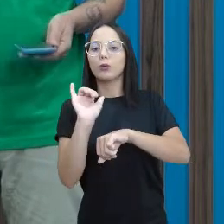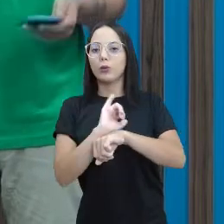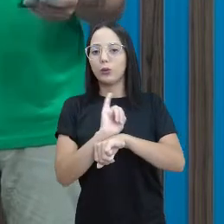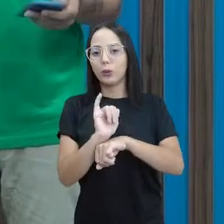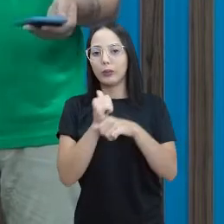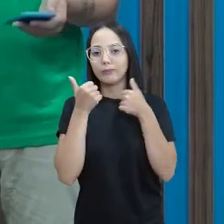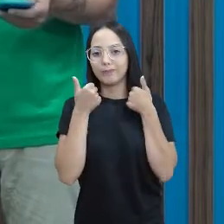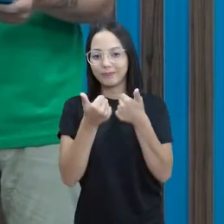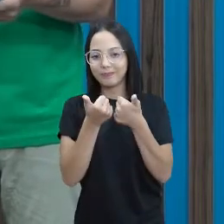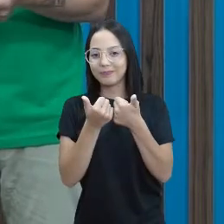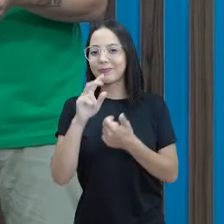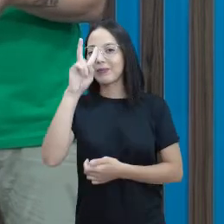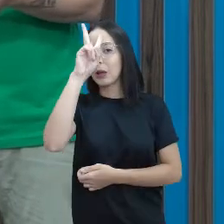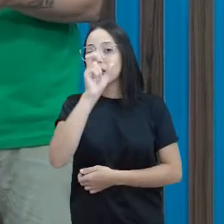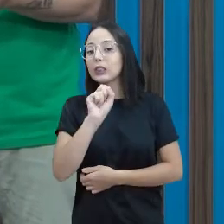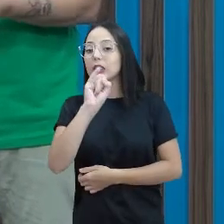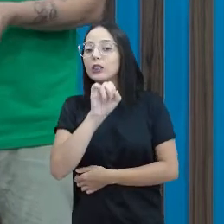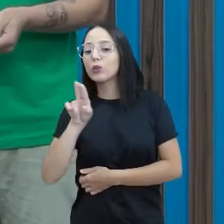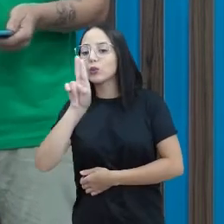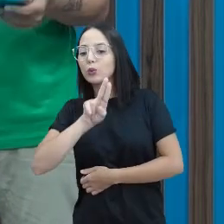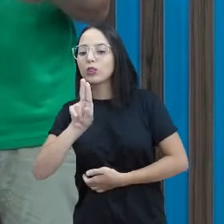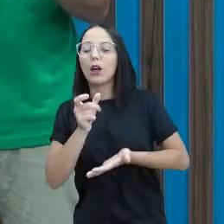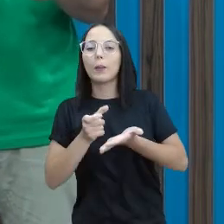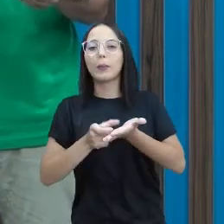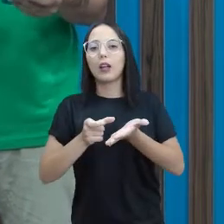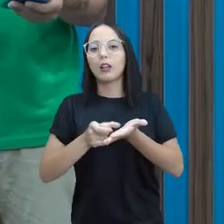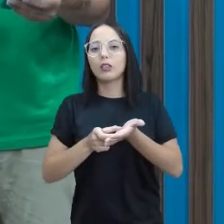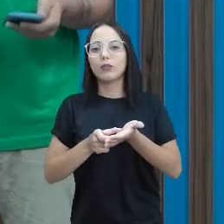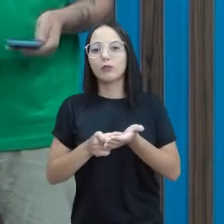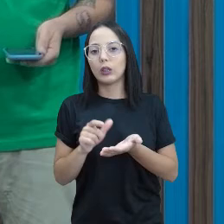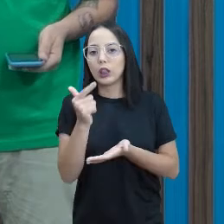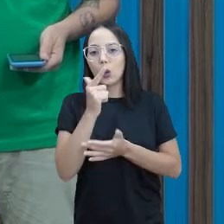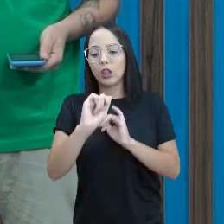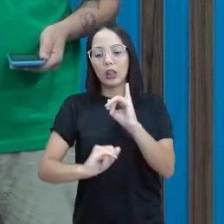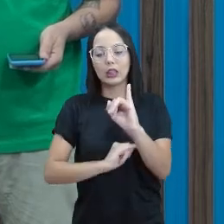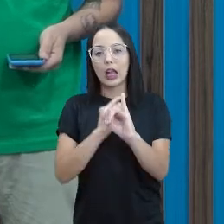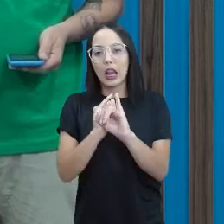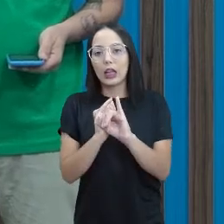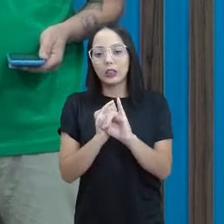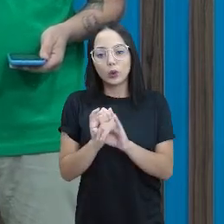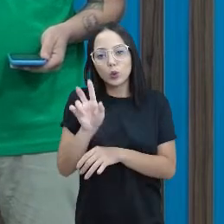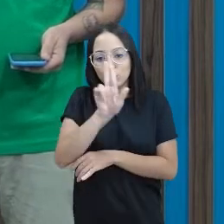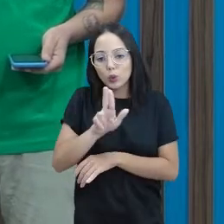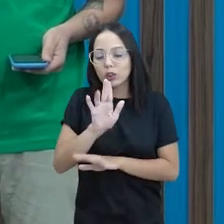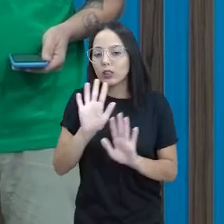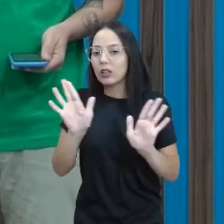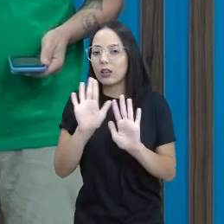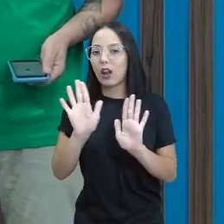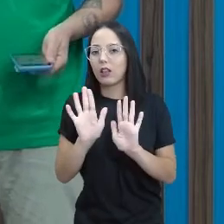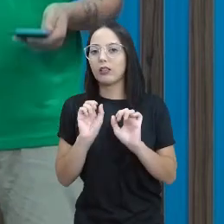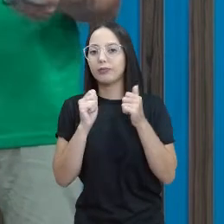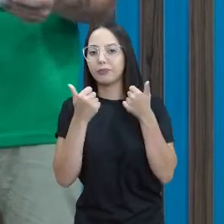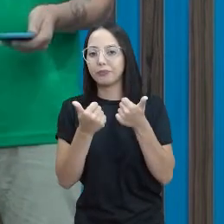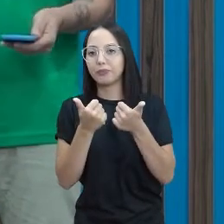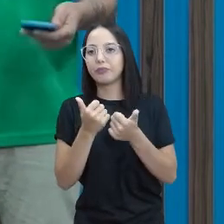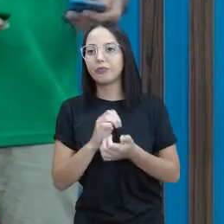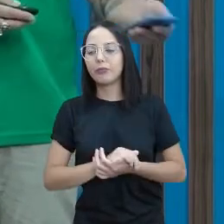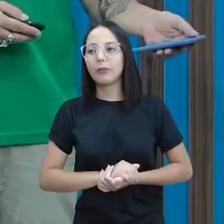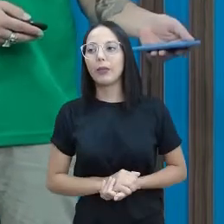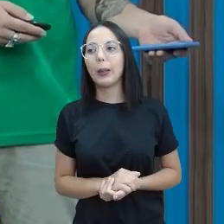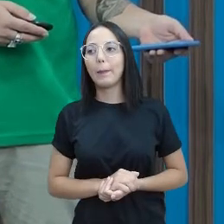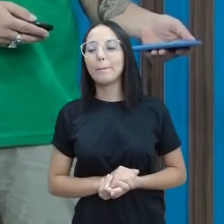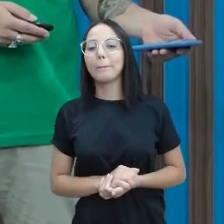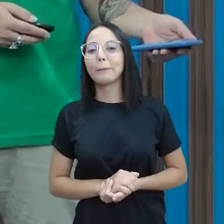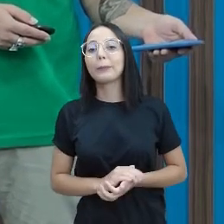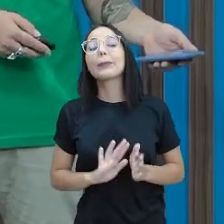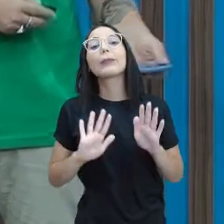certo? Lembrando que se você usar pelo aplicativo, não consome teus dados, tá certo? São dados patrocinados, tá bom? Então,